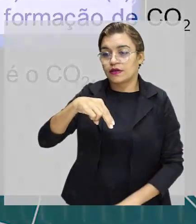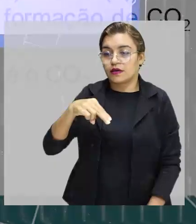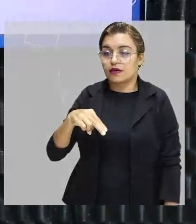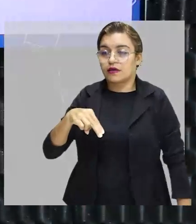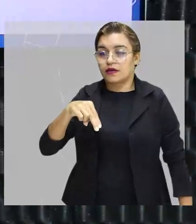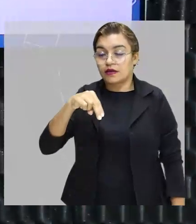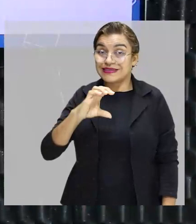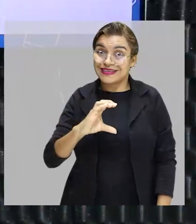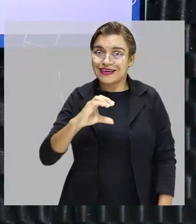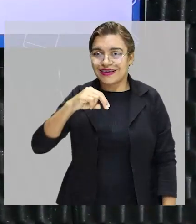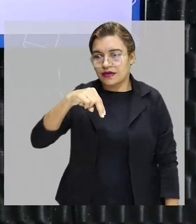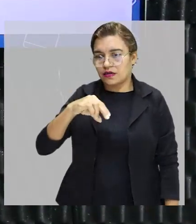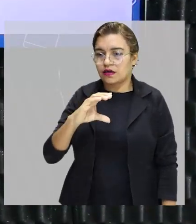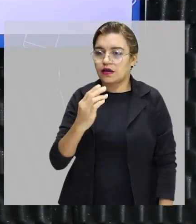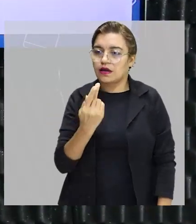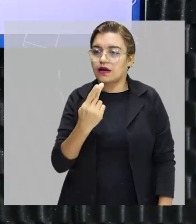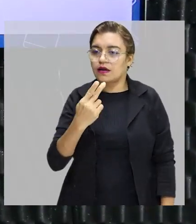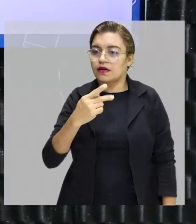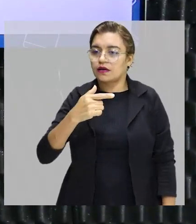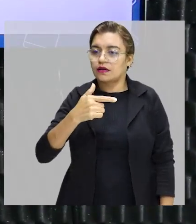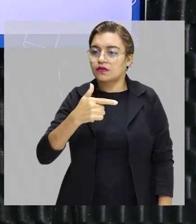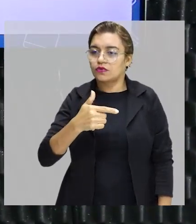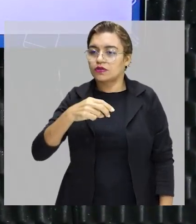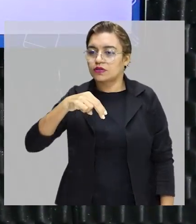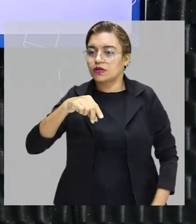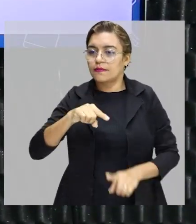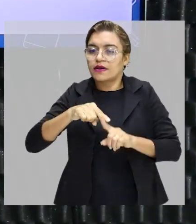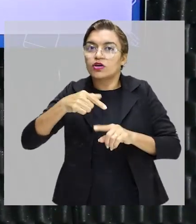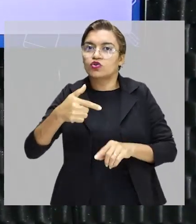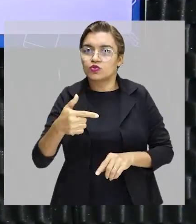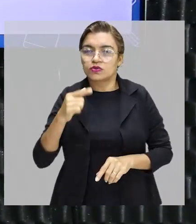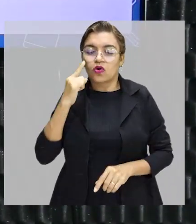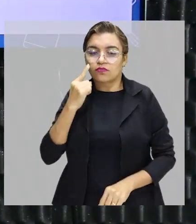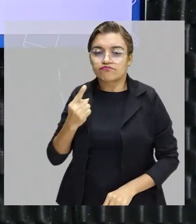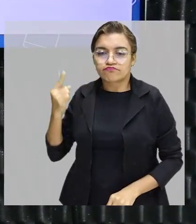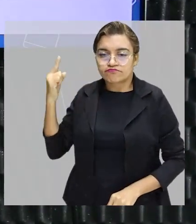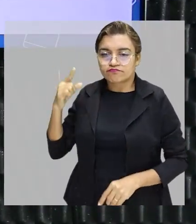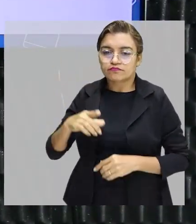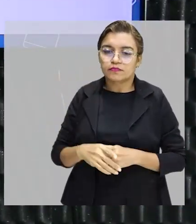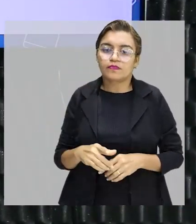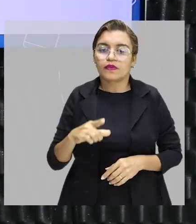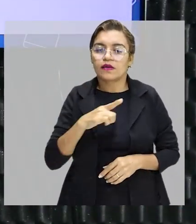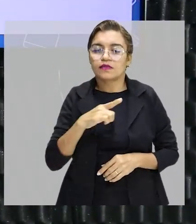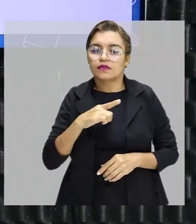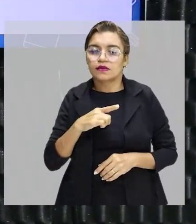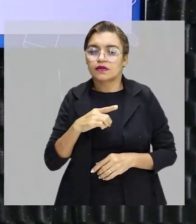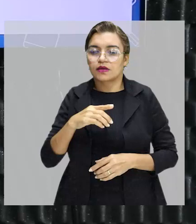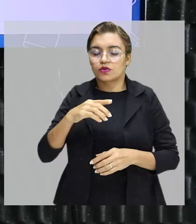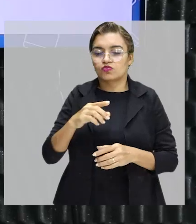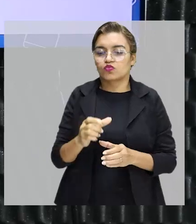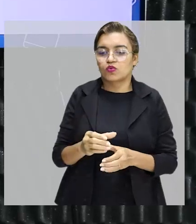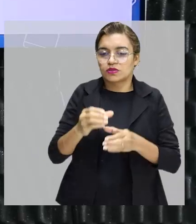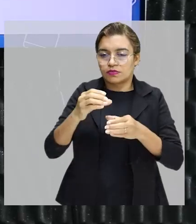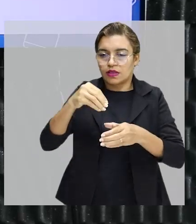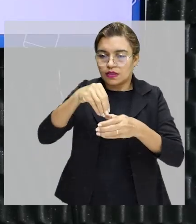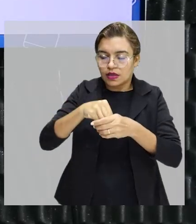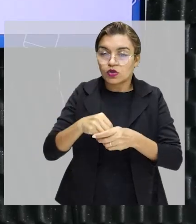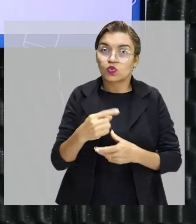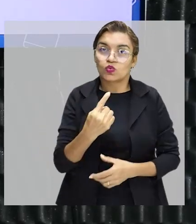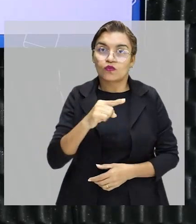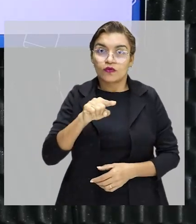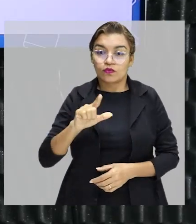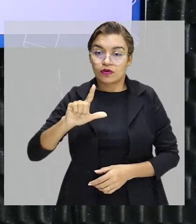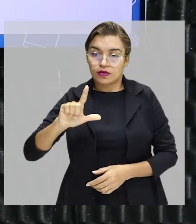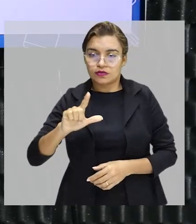litro a 25 graus Celsius. A combustão desse hidrocarboneto requer 5 litros de oxigênio, nas mesmas condições de temperatura